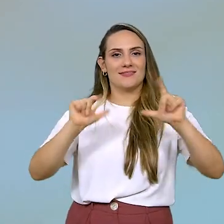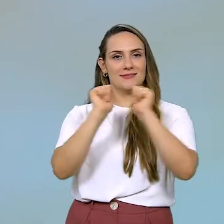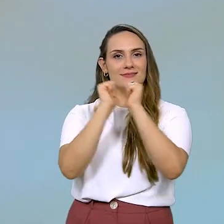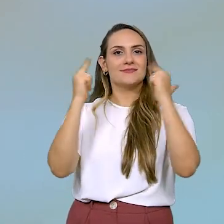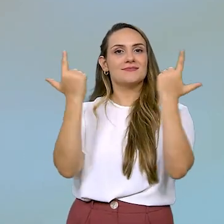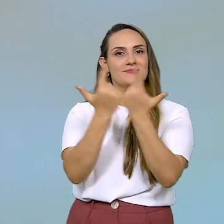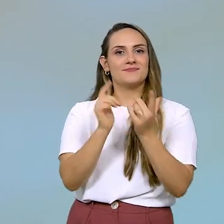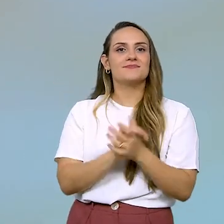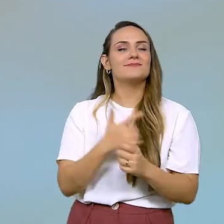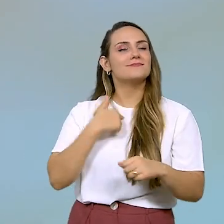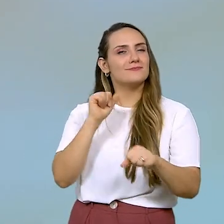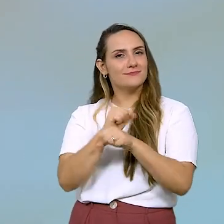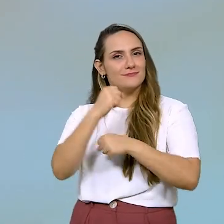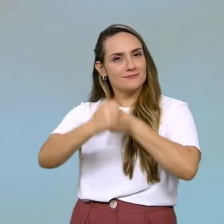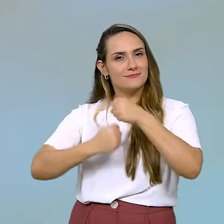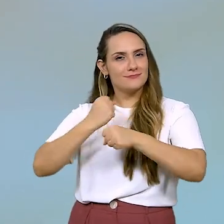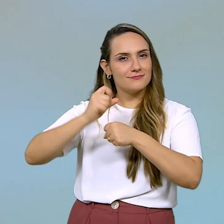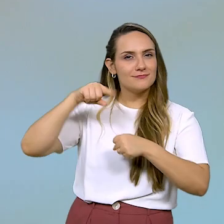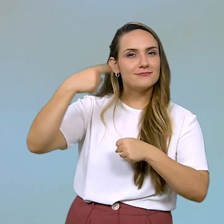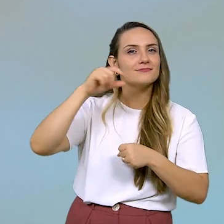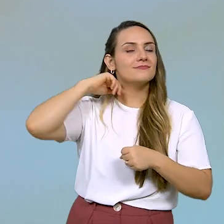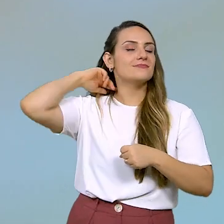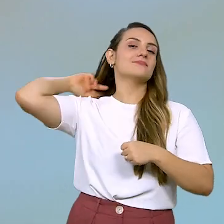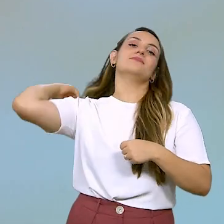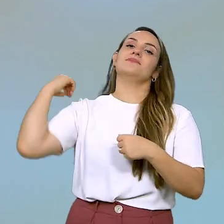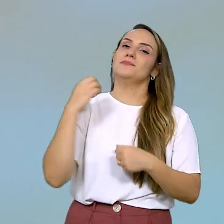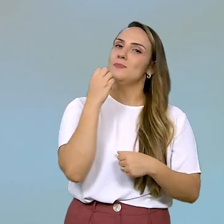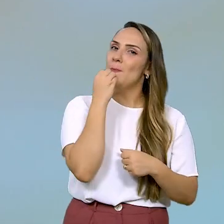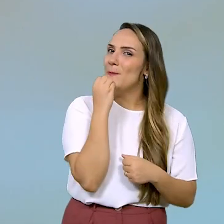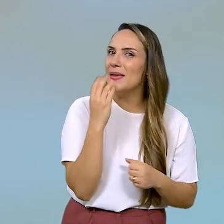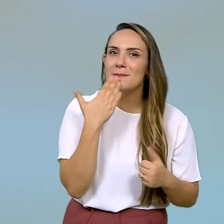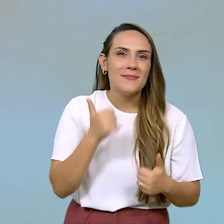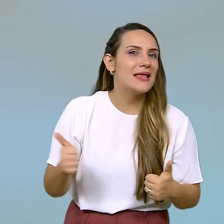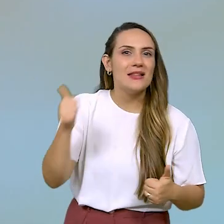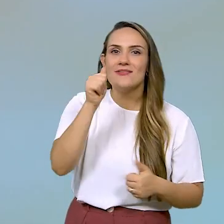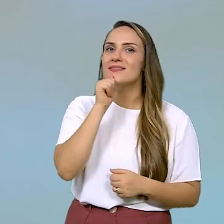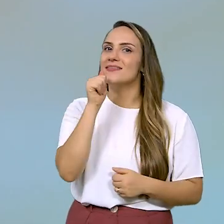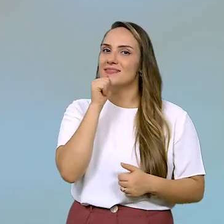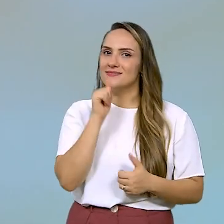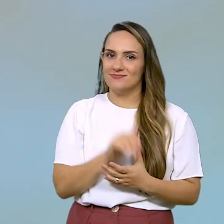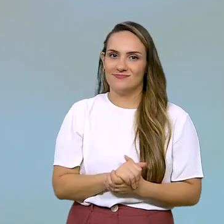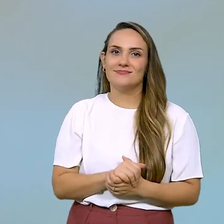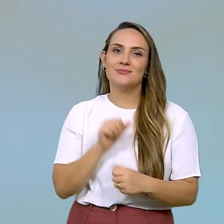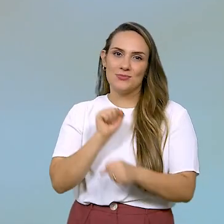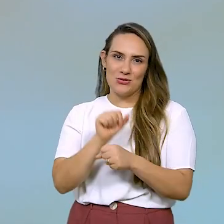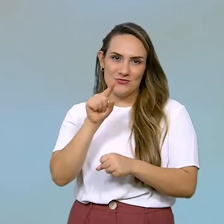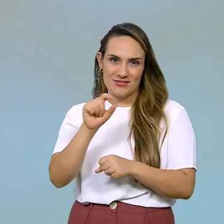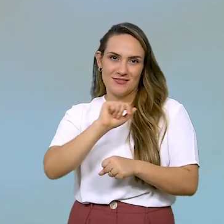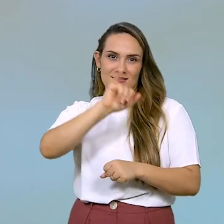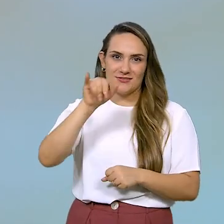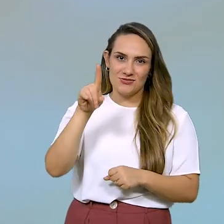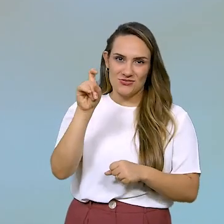de você aqui na TV Assembleia e aguardando que 2023 seja melhor ainda.